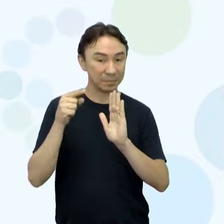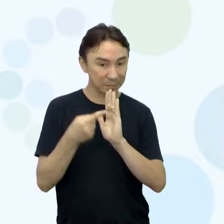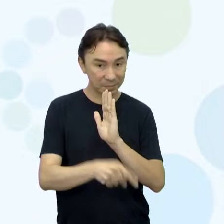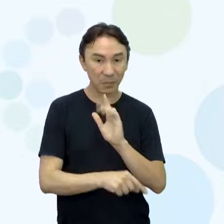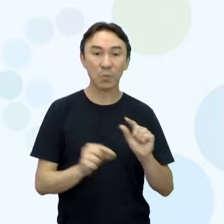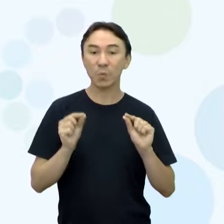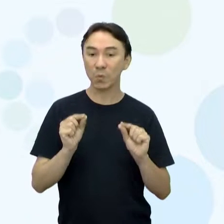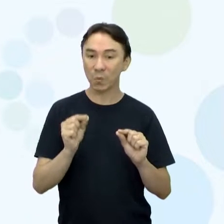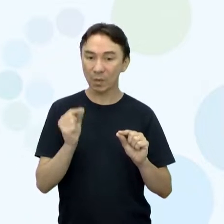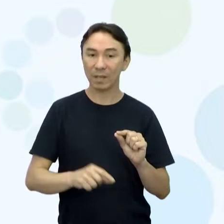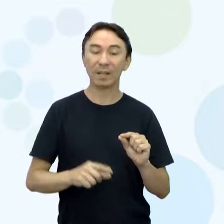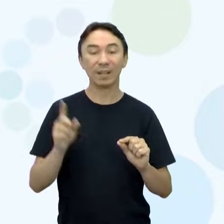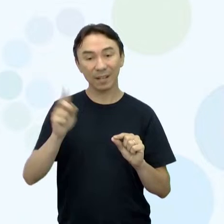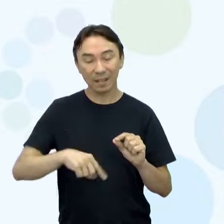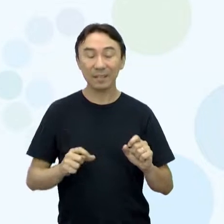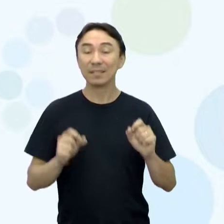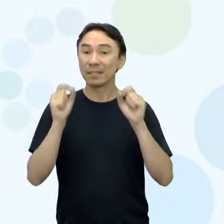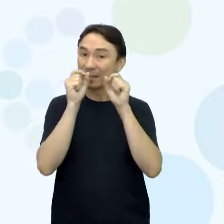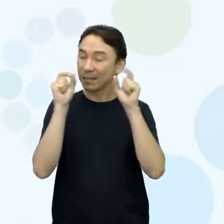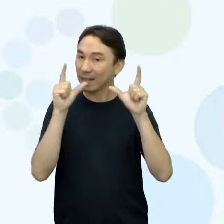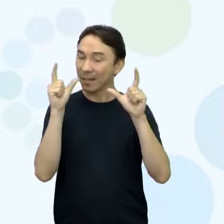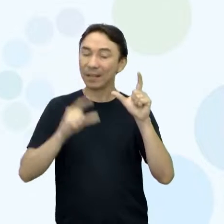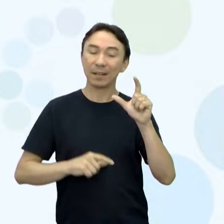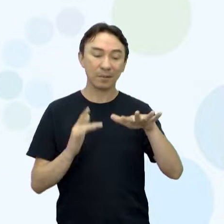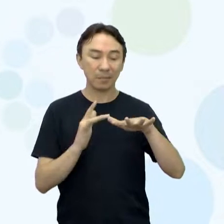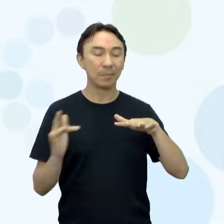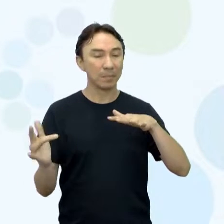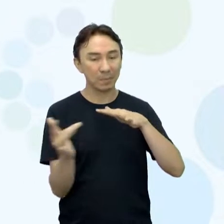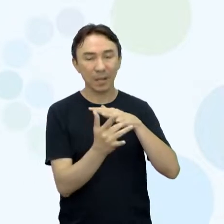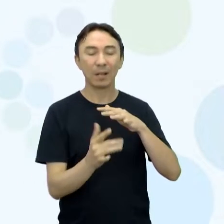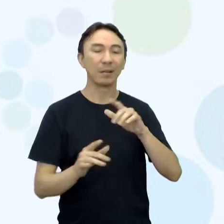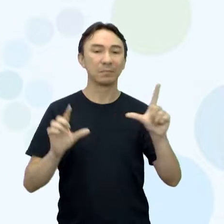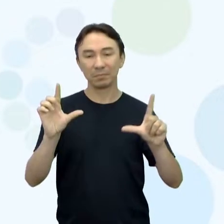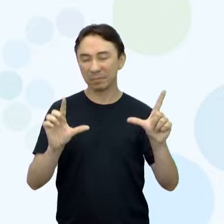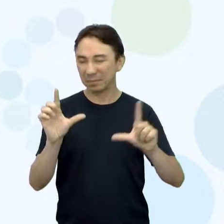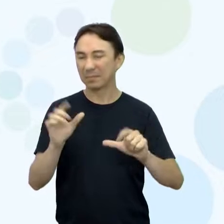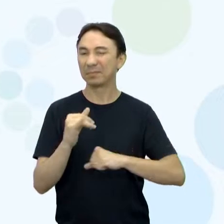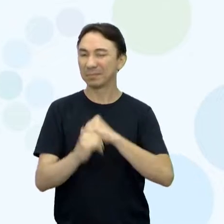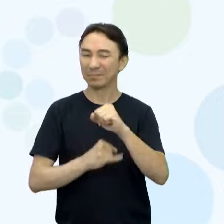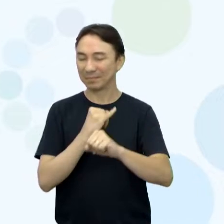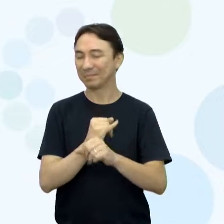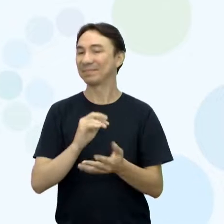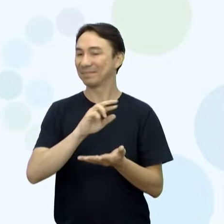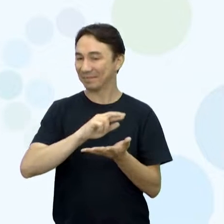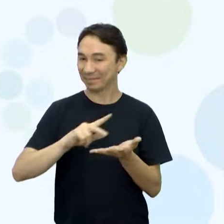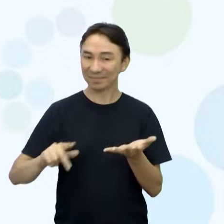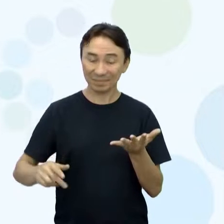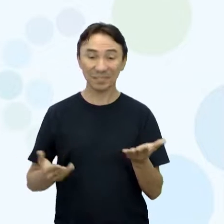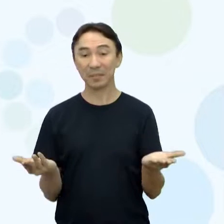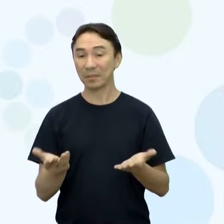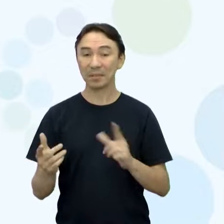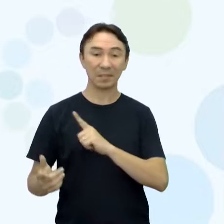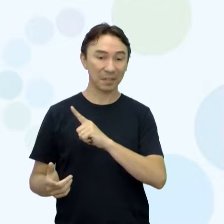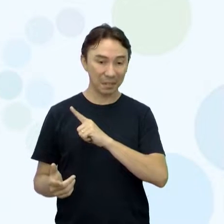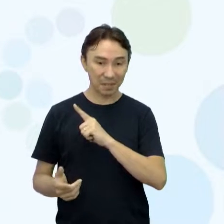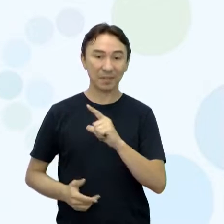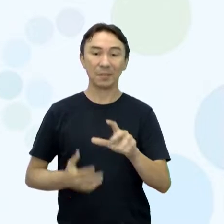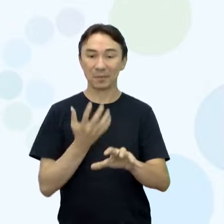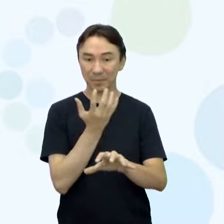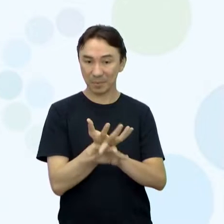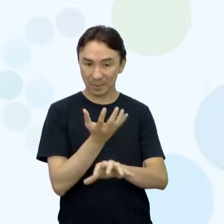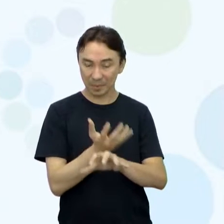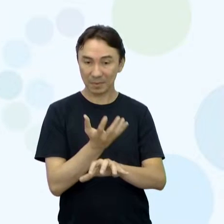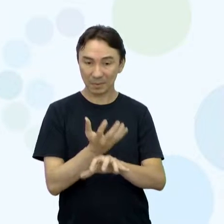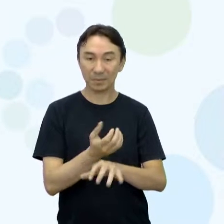e que eu estou à frente do nosso componente de número 3. Acompanhem comigo, jornalismo e inclusão